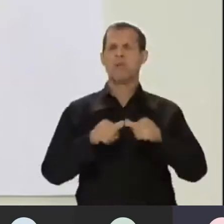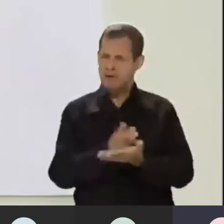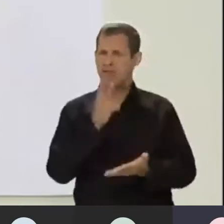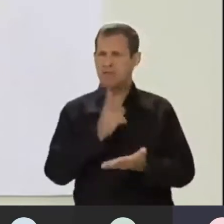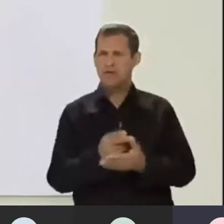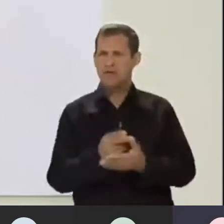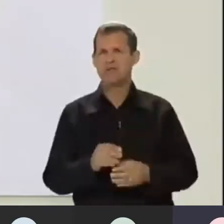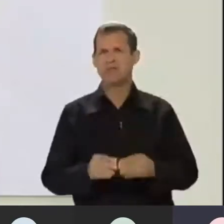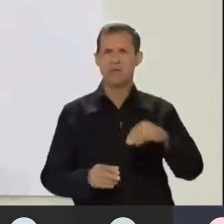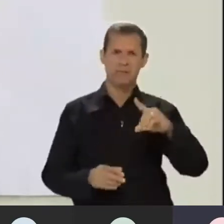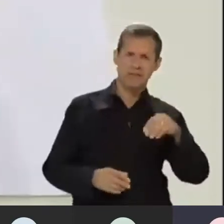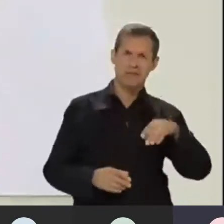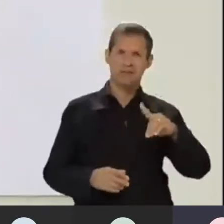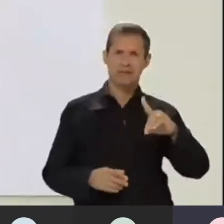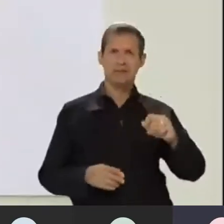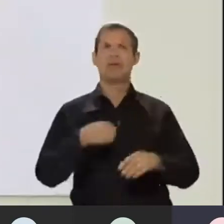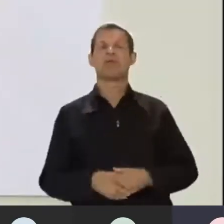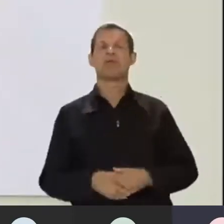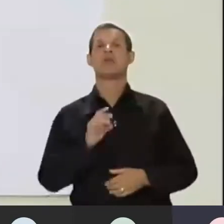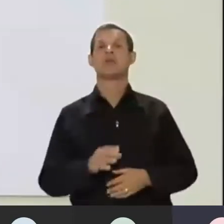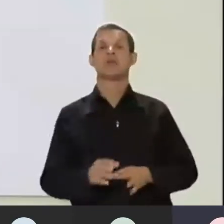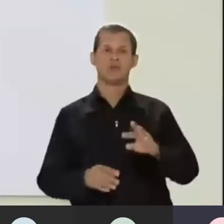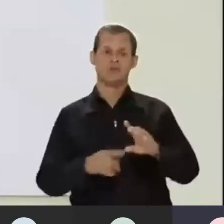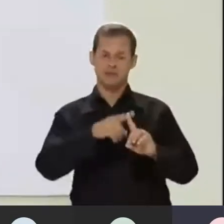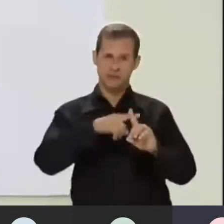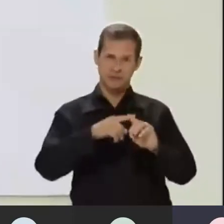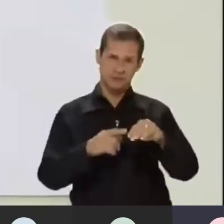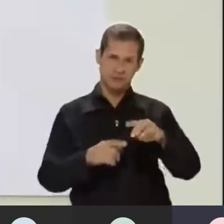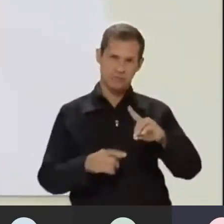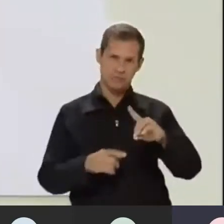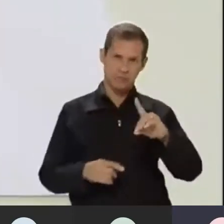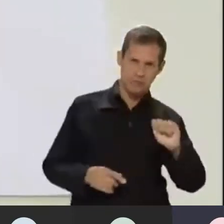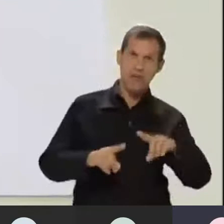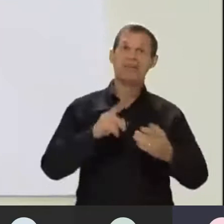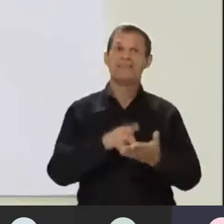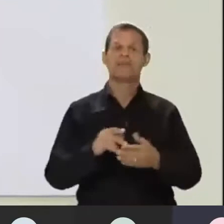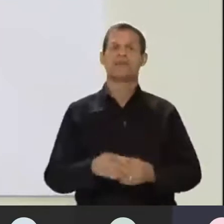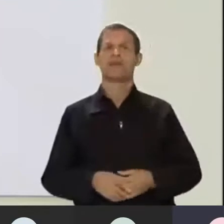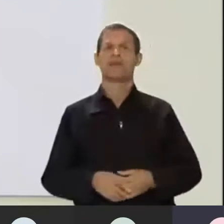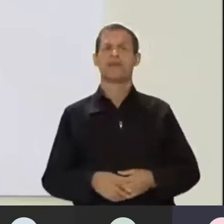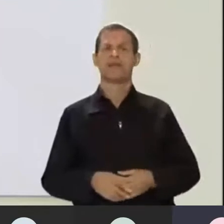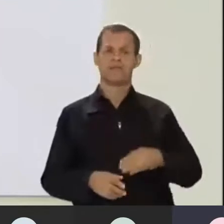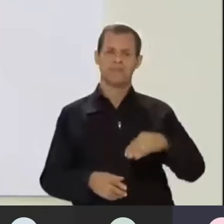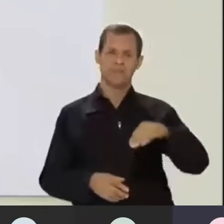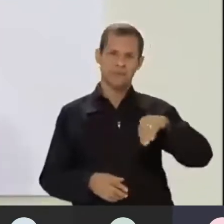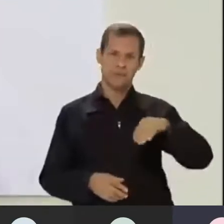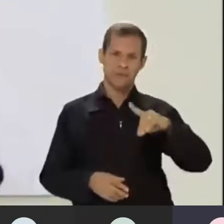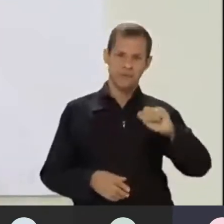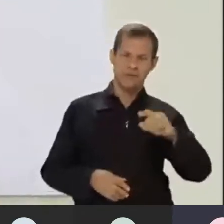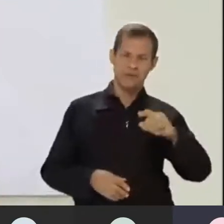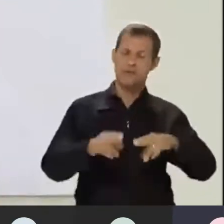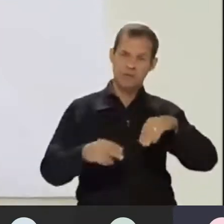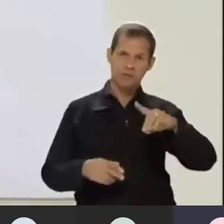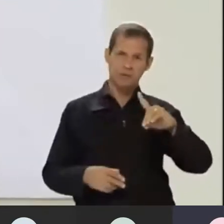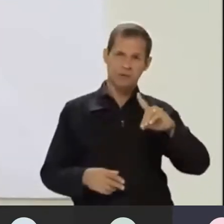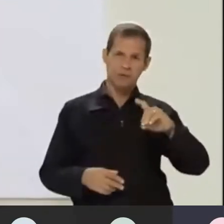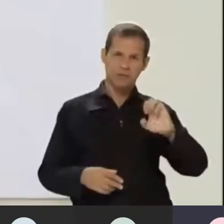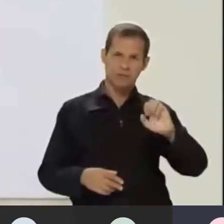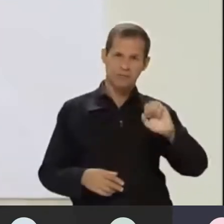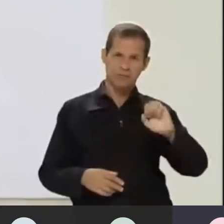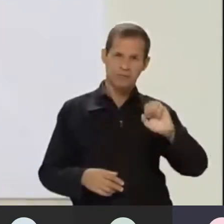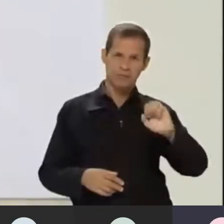repetindo toda vez média da média, eu vou ficar falando só temperatura média, tá? Mas, na verdade, ela vai ser a média da média, porque ela vai levar